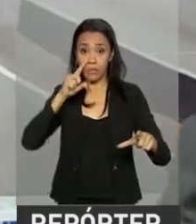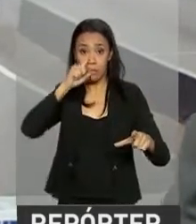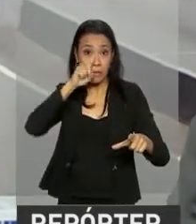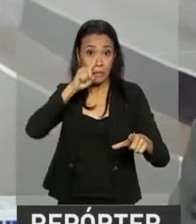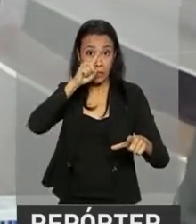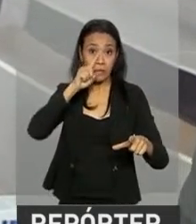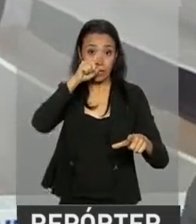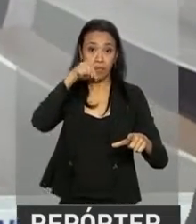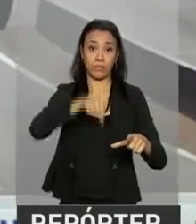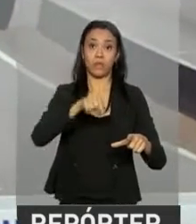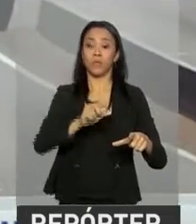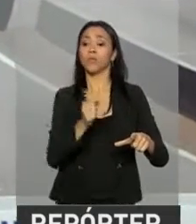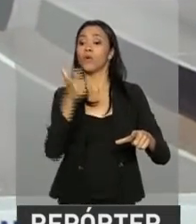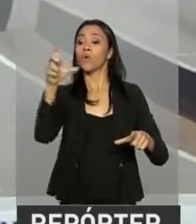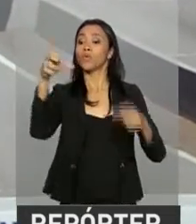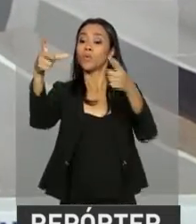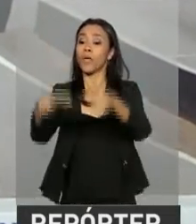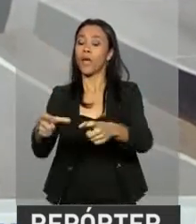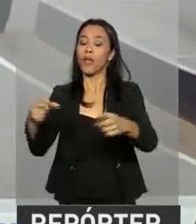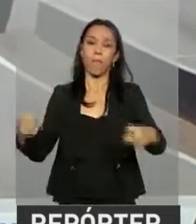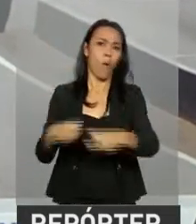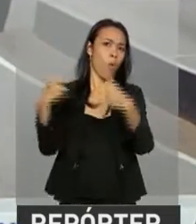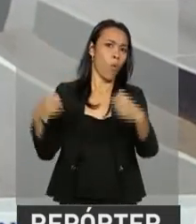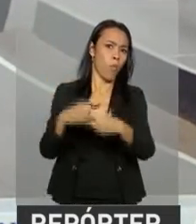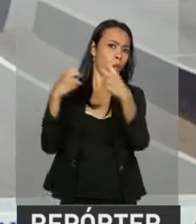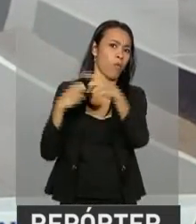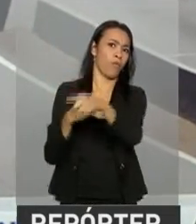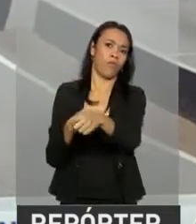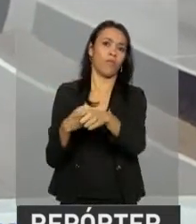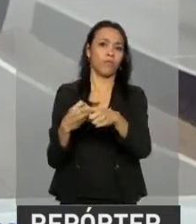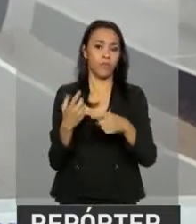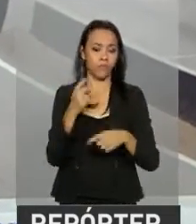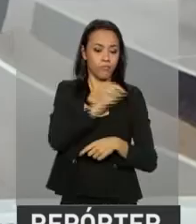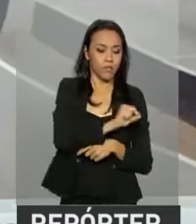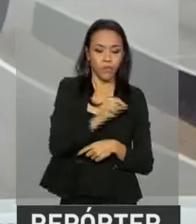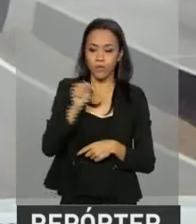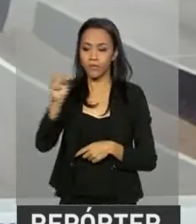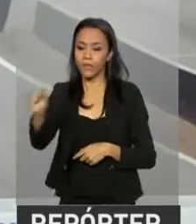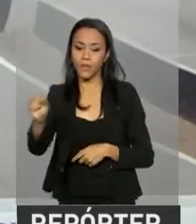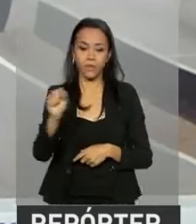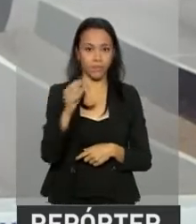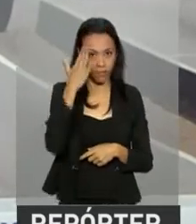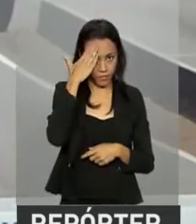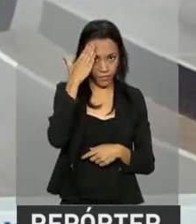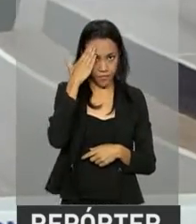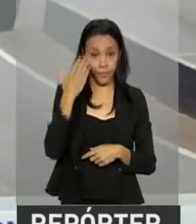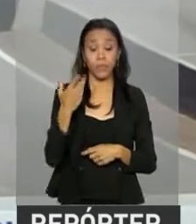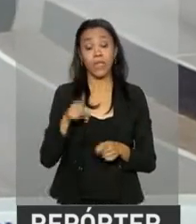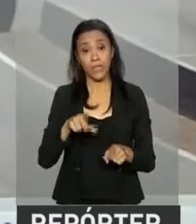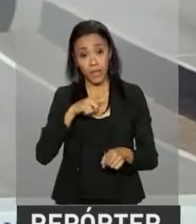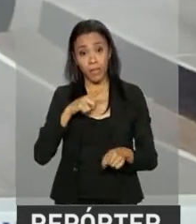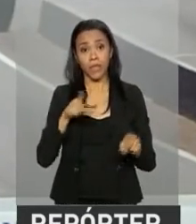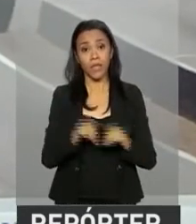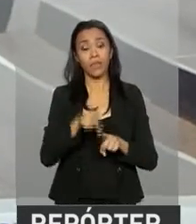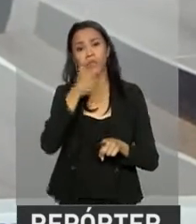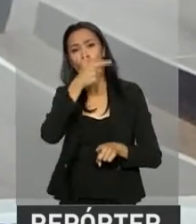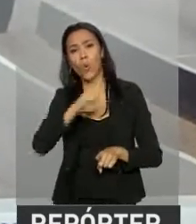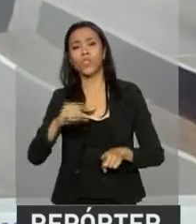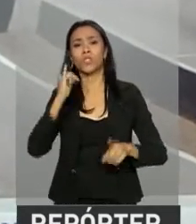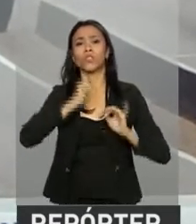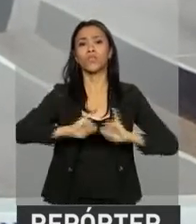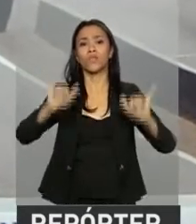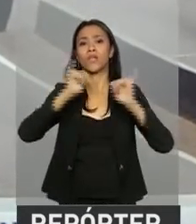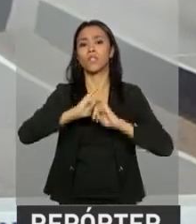em locais concentradores de acidente além disso nós temos também a algumas campanhas educativas que são